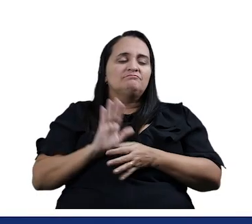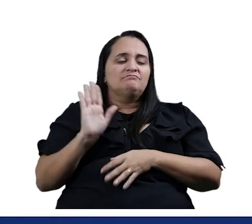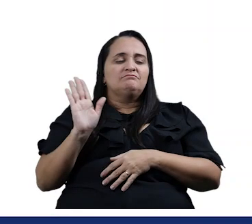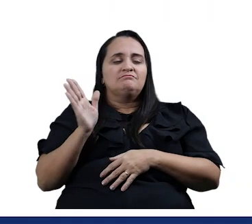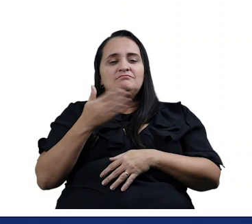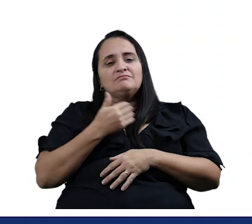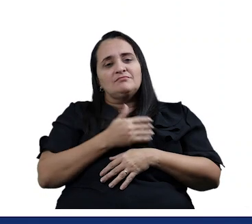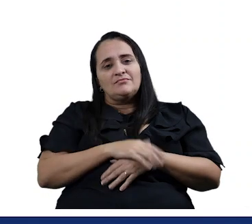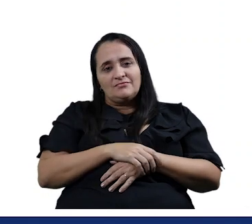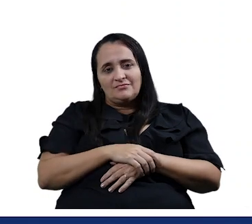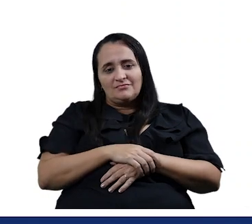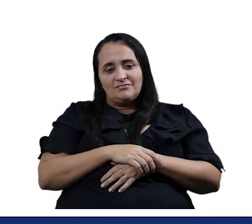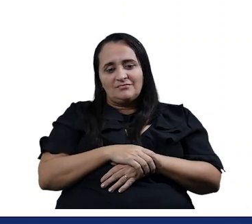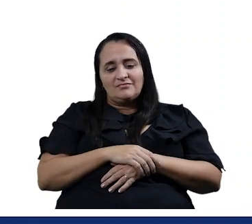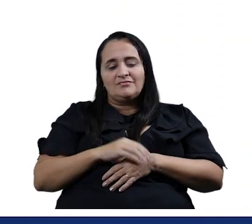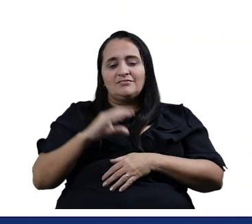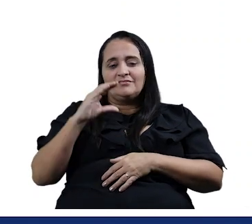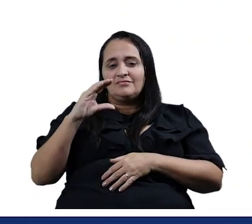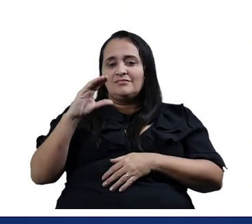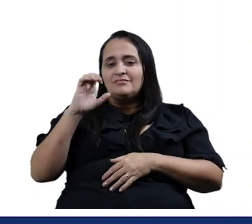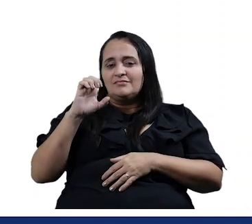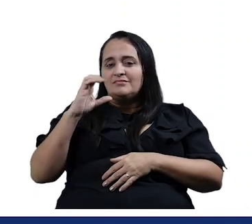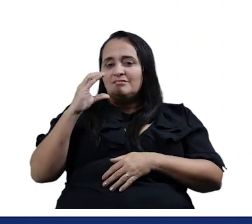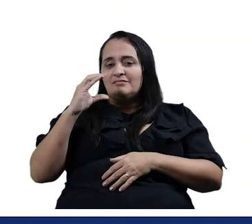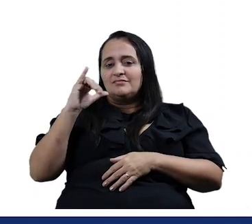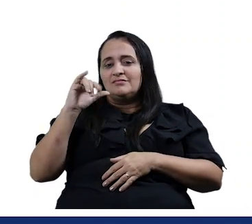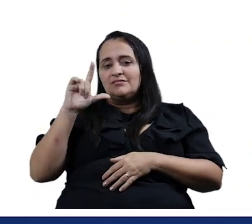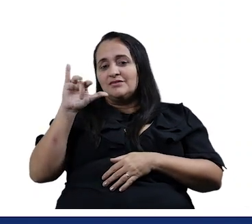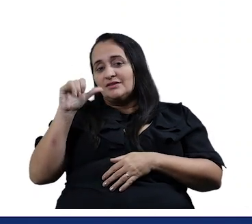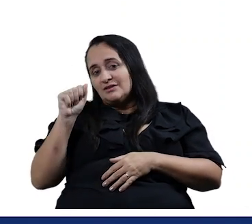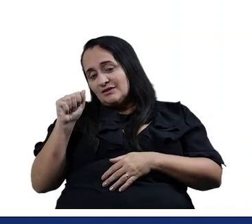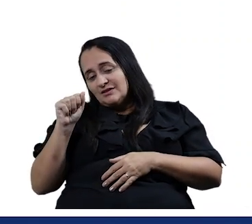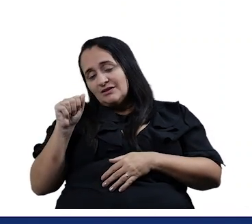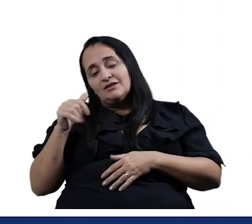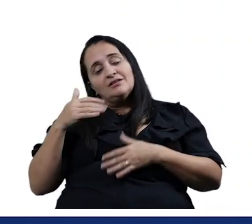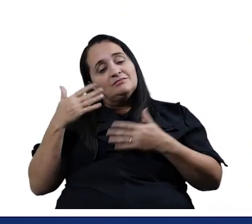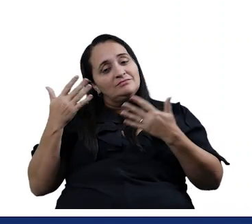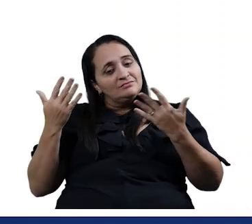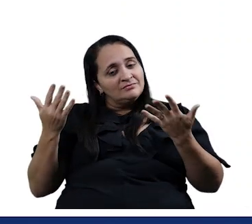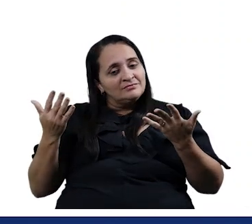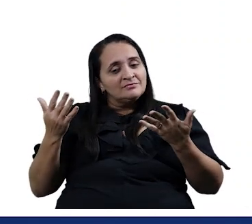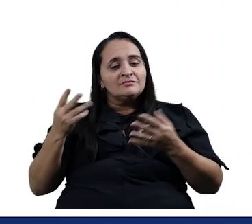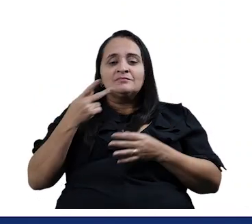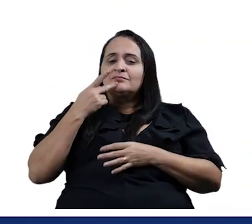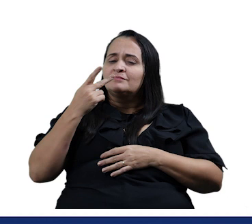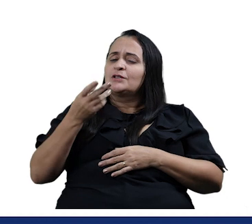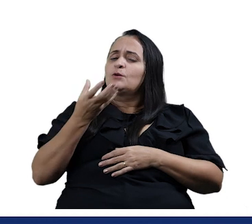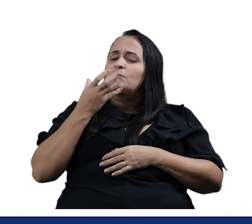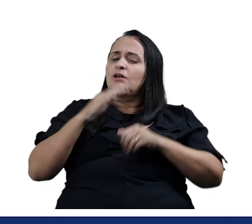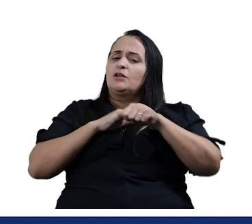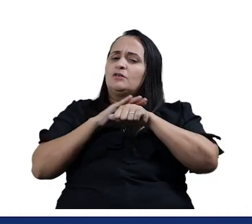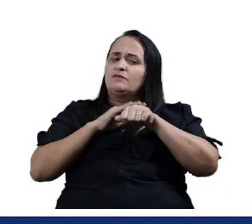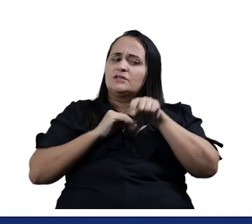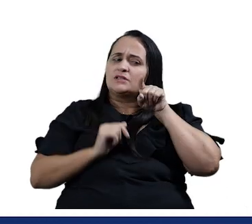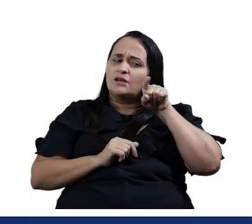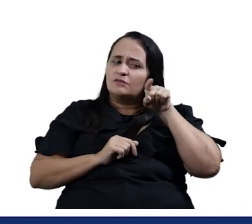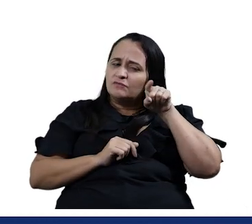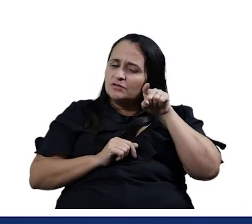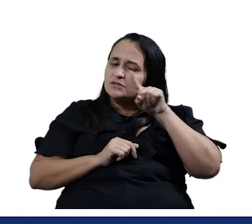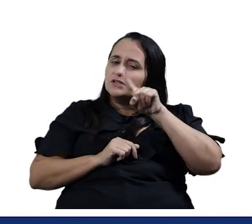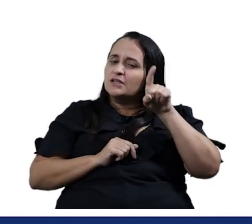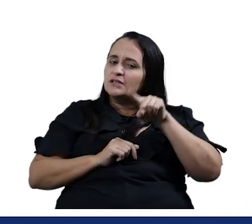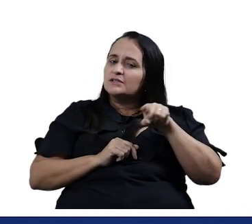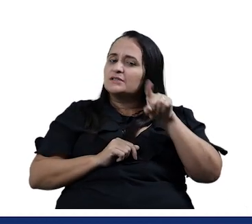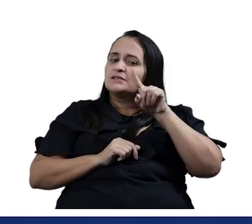resposta, né? Dona Cecília, olha aqui, né? Dona Cecília falou, quero falar